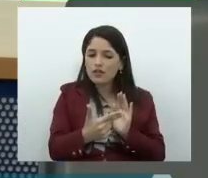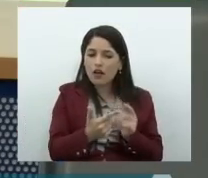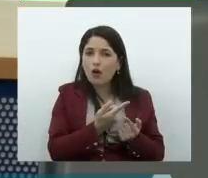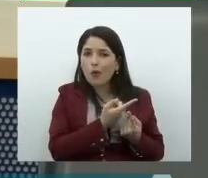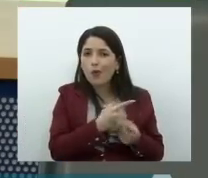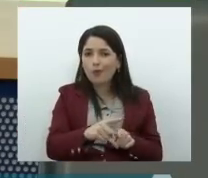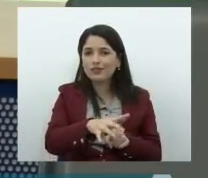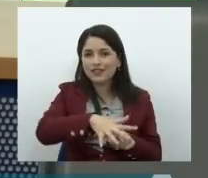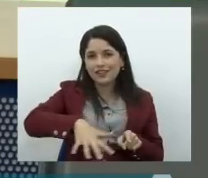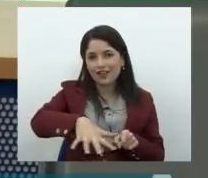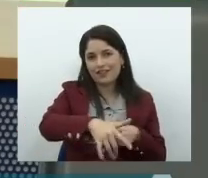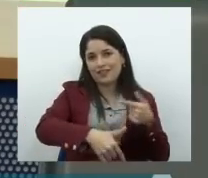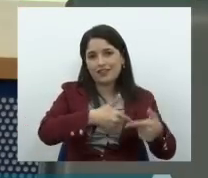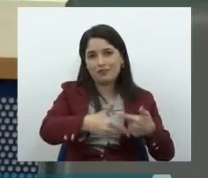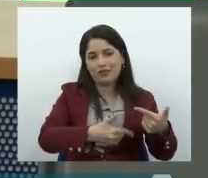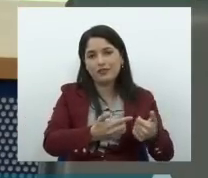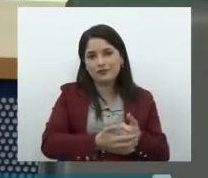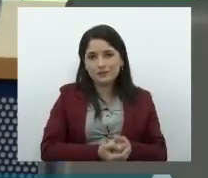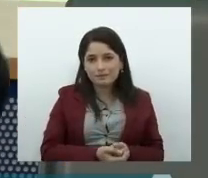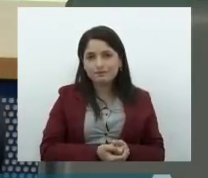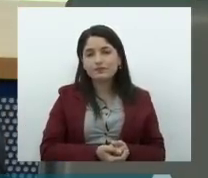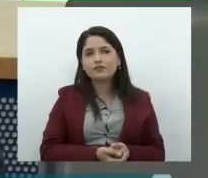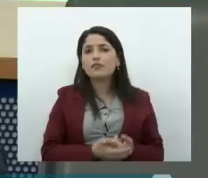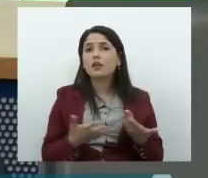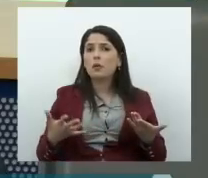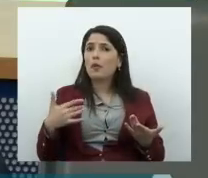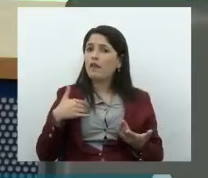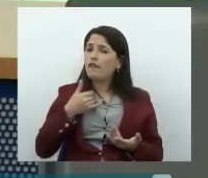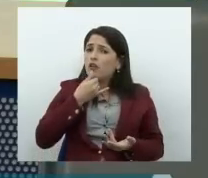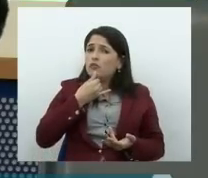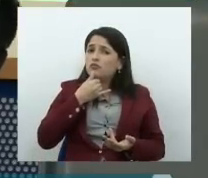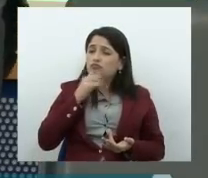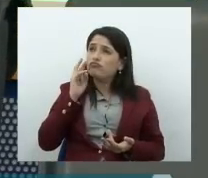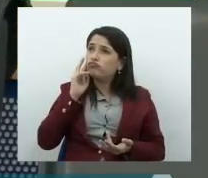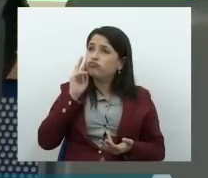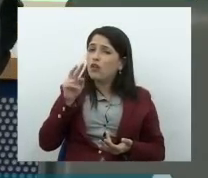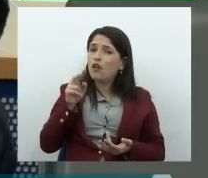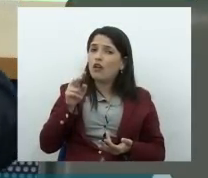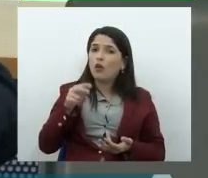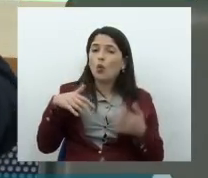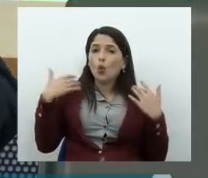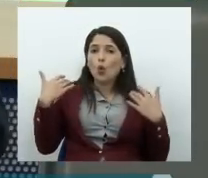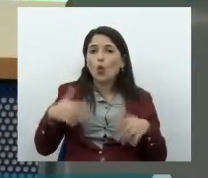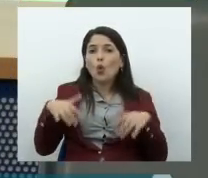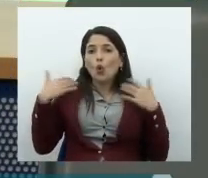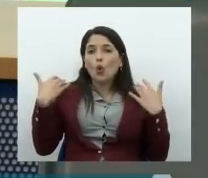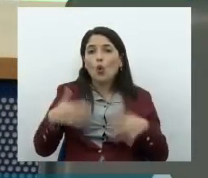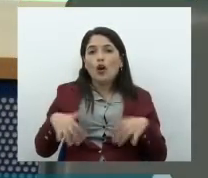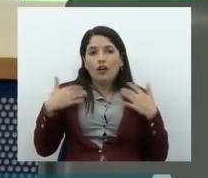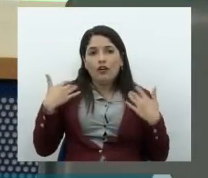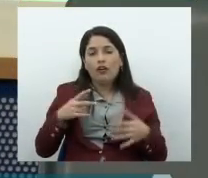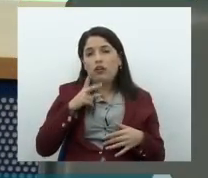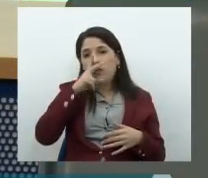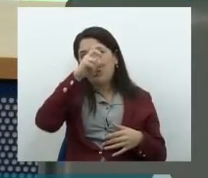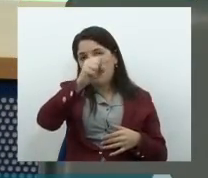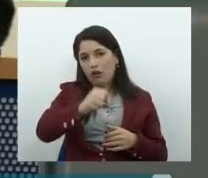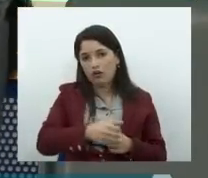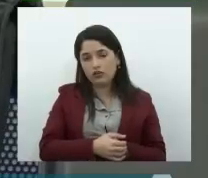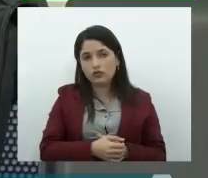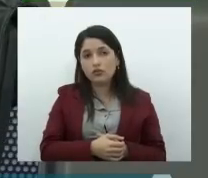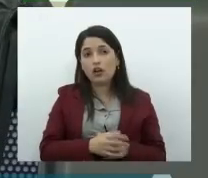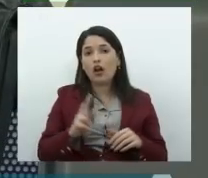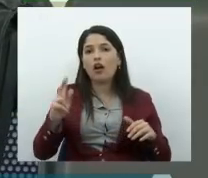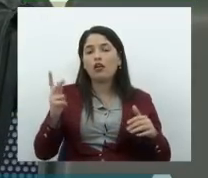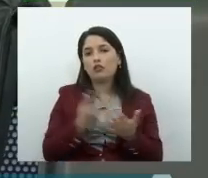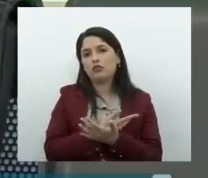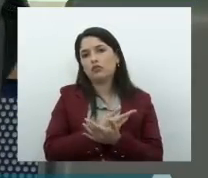o senhor Carlos Roberto, é um troço muito mais grave. Houve um golpe nesse país, tiraram uma